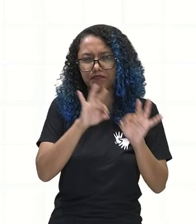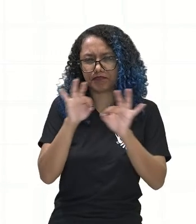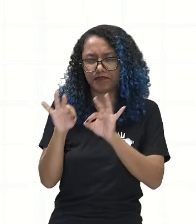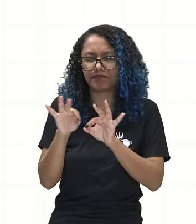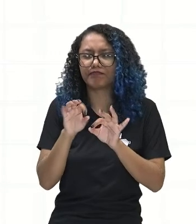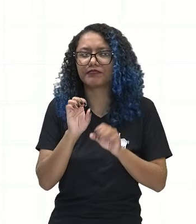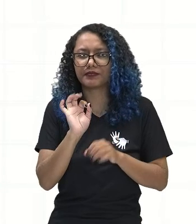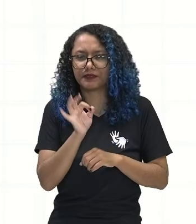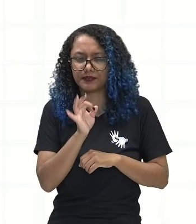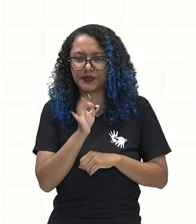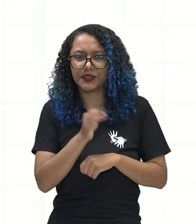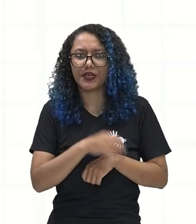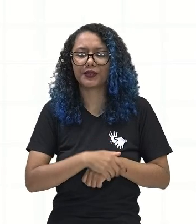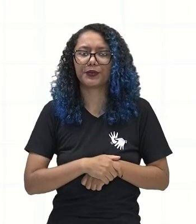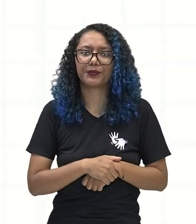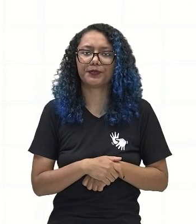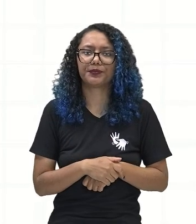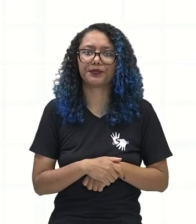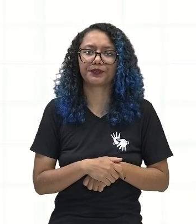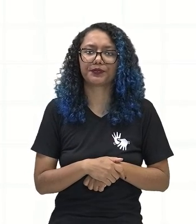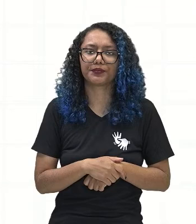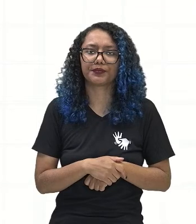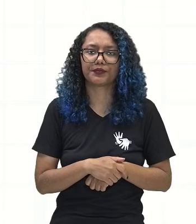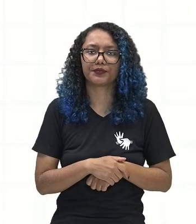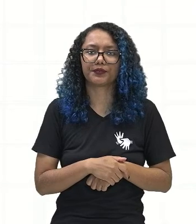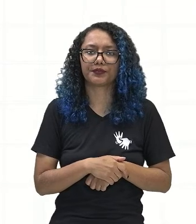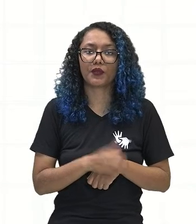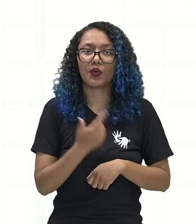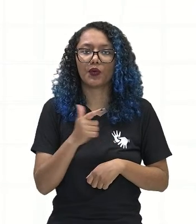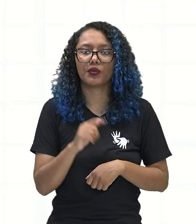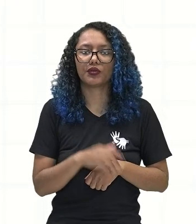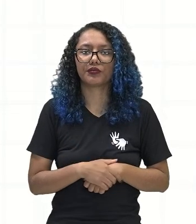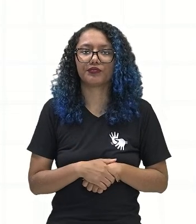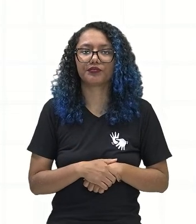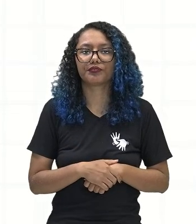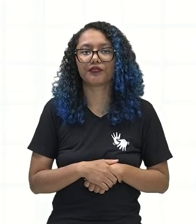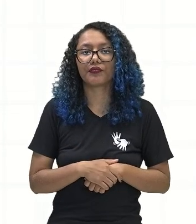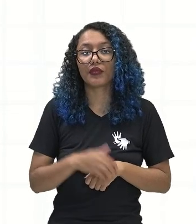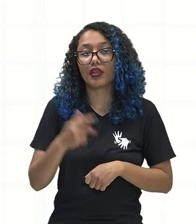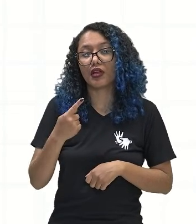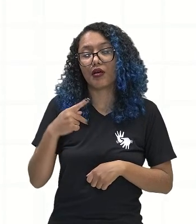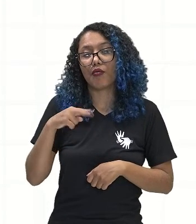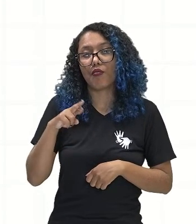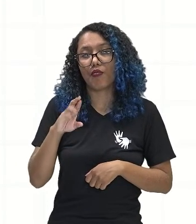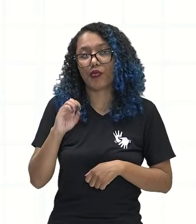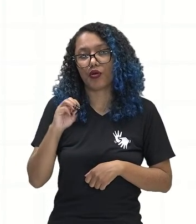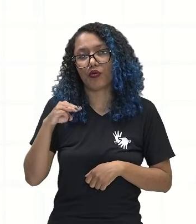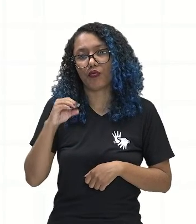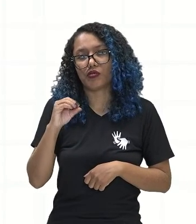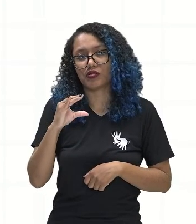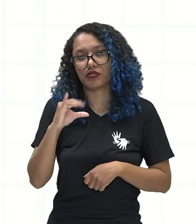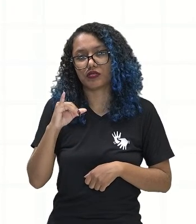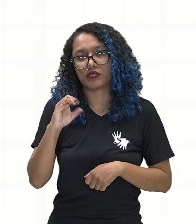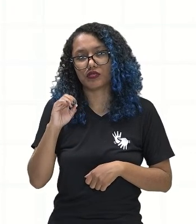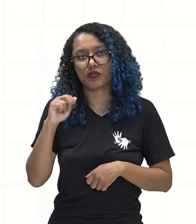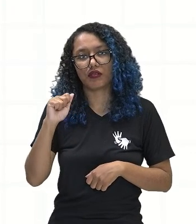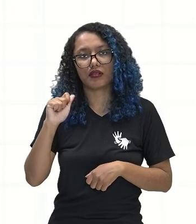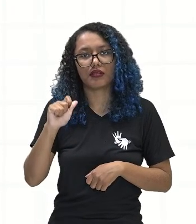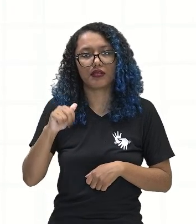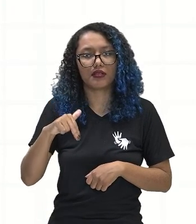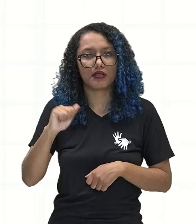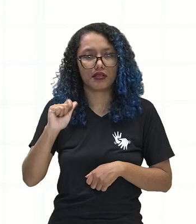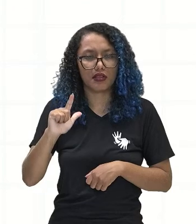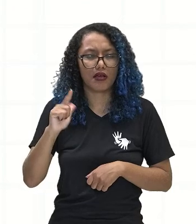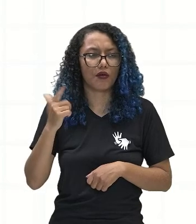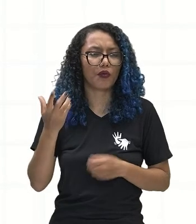campanha institucional do Centro de Mídia. Agora vamos ver o exemplo da campanha promocional, um conceito. Essa campanha,